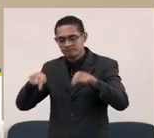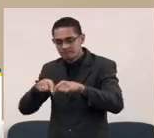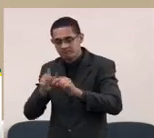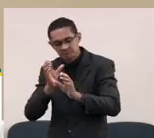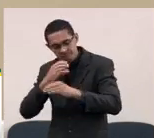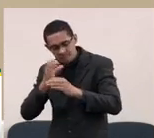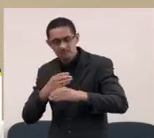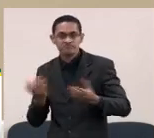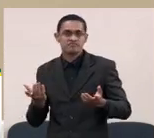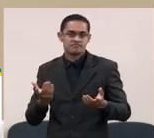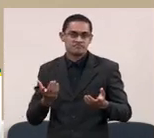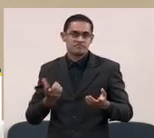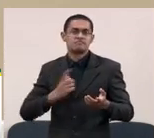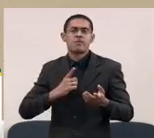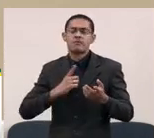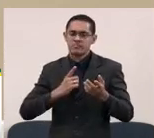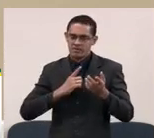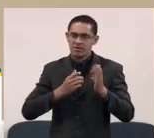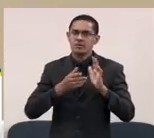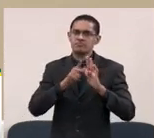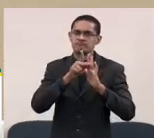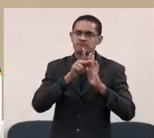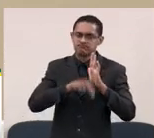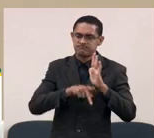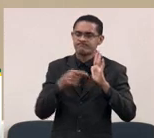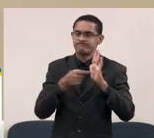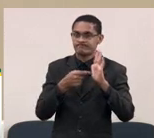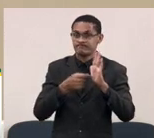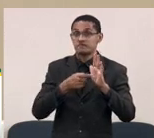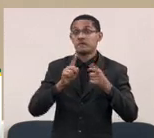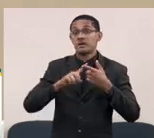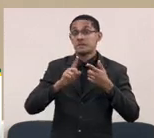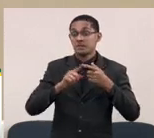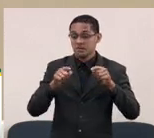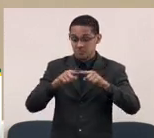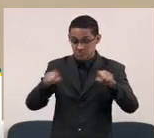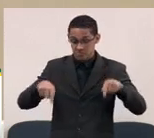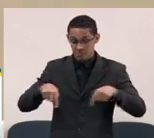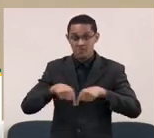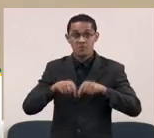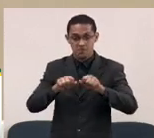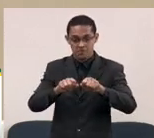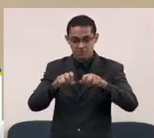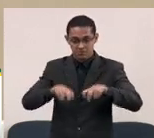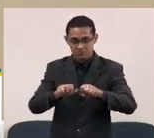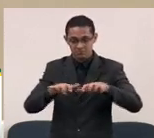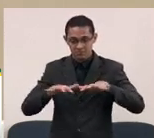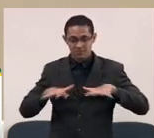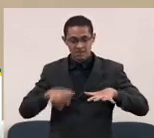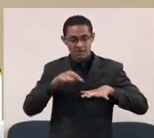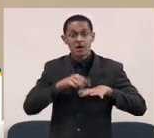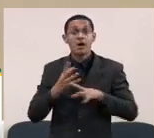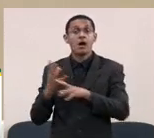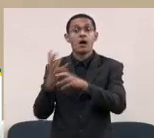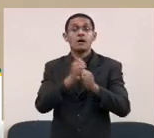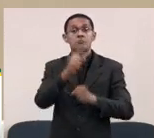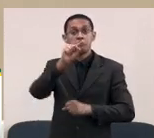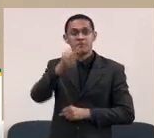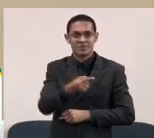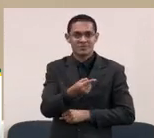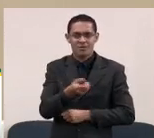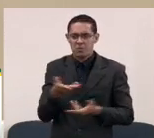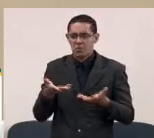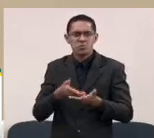laboratórios. A gente tem um planejamento de um auditório com capacidade para 1.000 pessoas, que hoje é uma raridade no